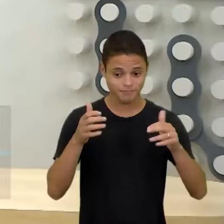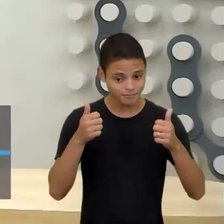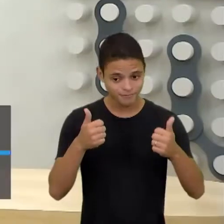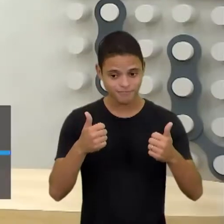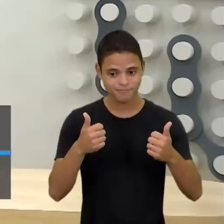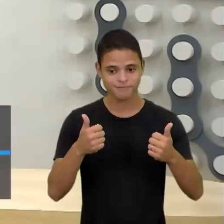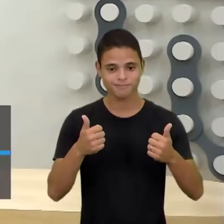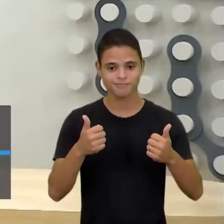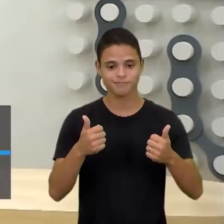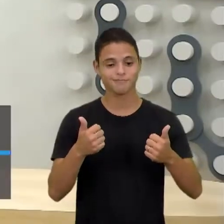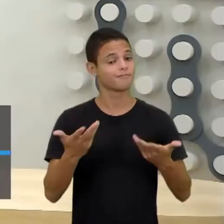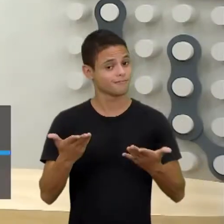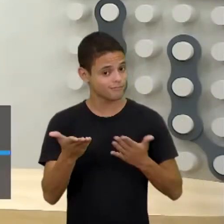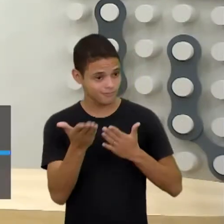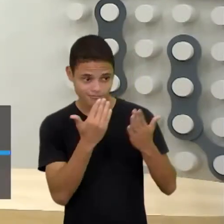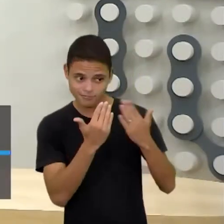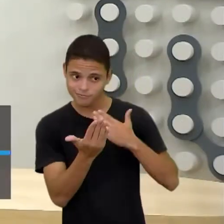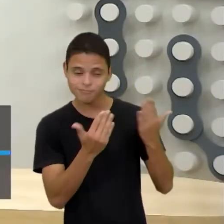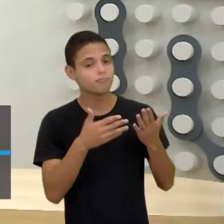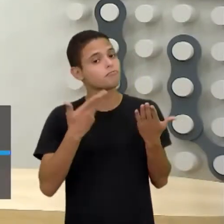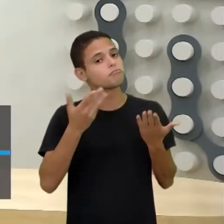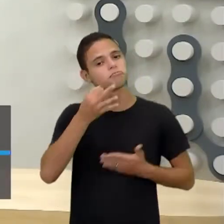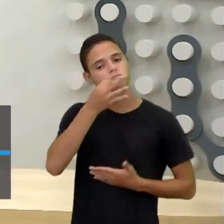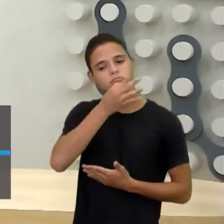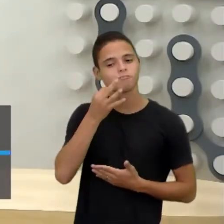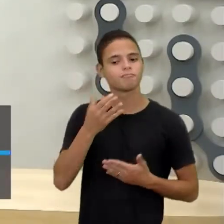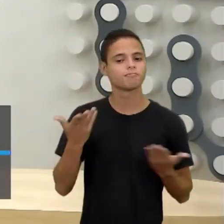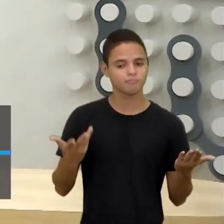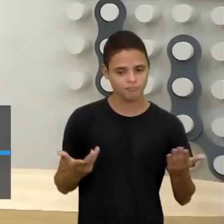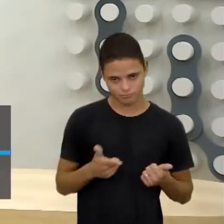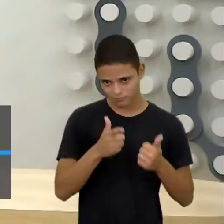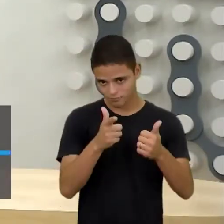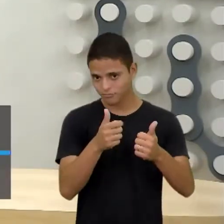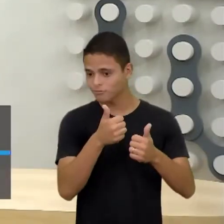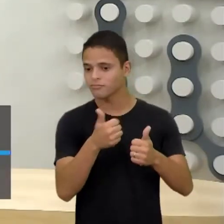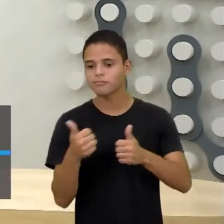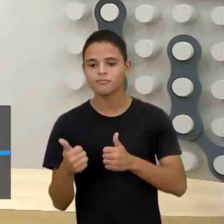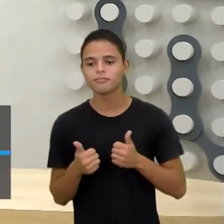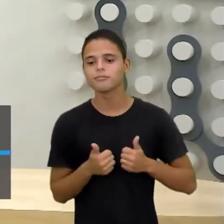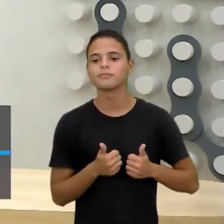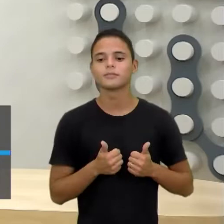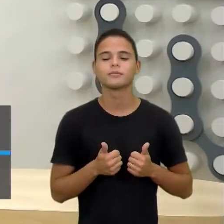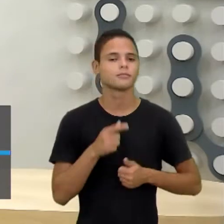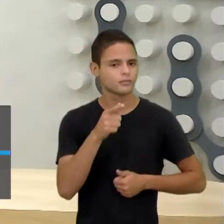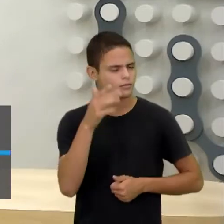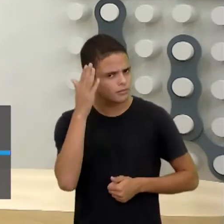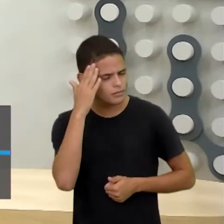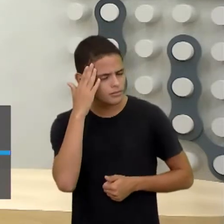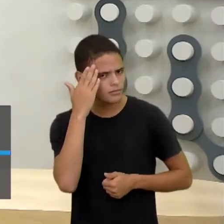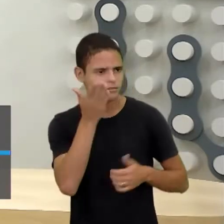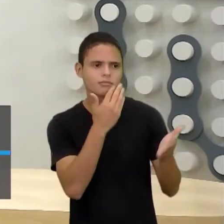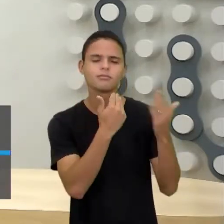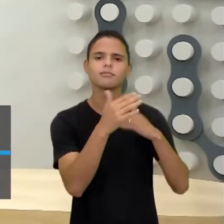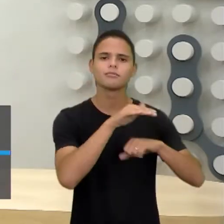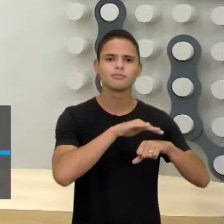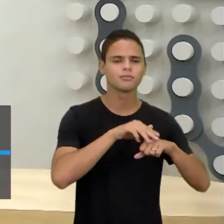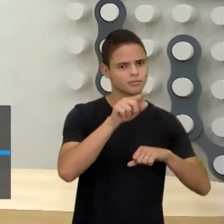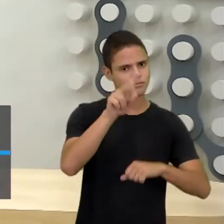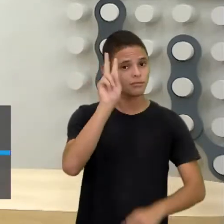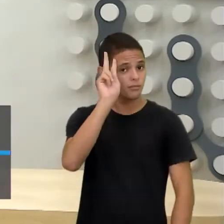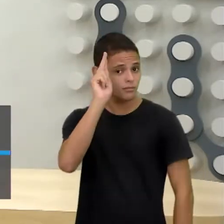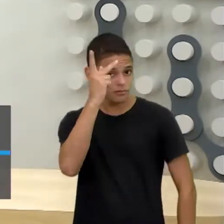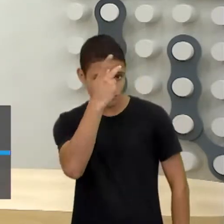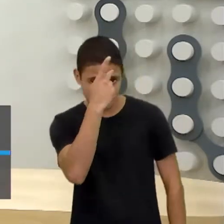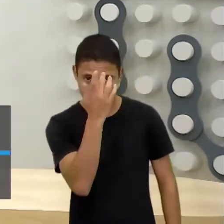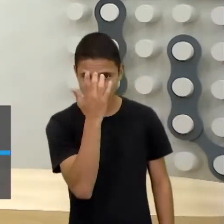Olá, argumentação, opinião. E aí, tudo bem com vocês? Sabem argumentar? Sabem opinar? Você muda de ideia com